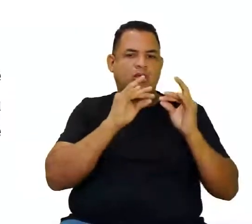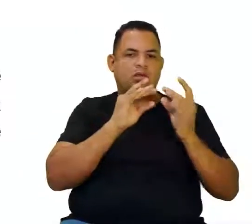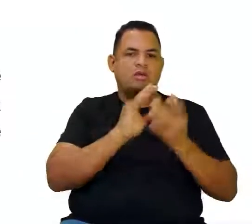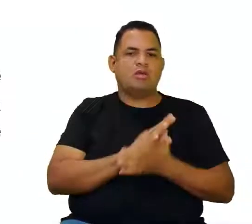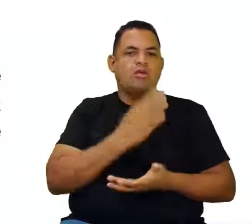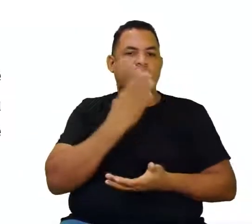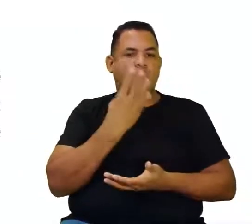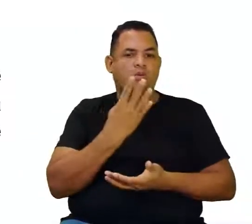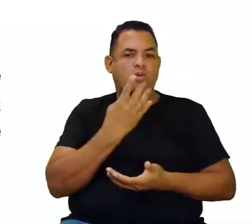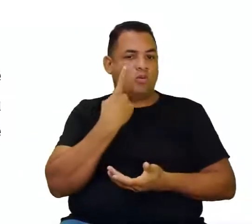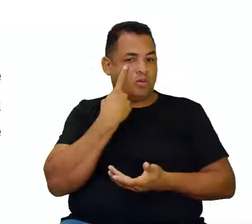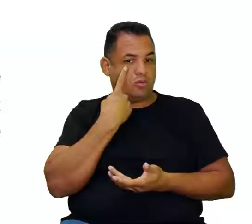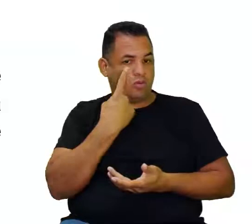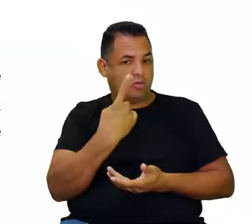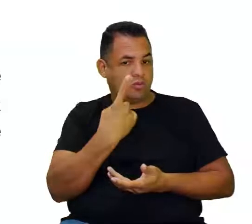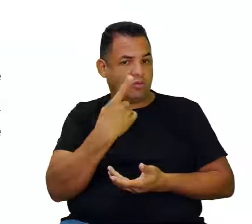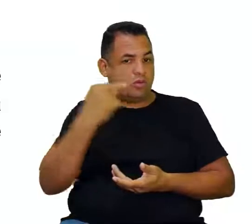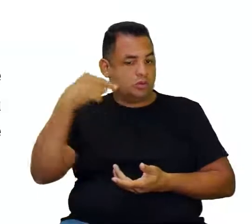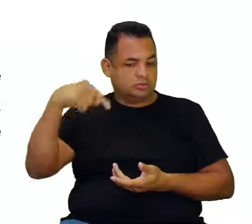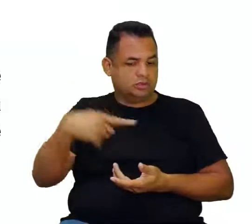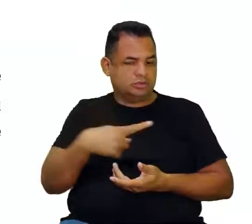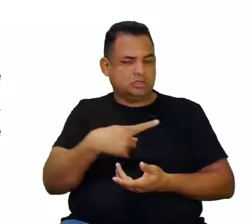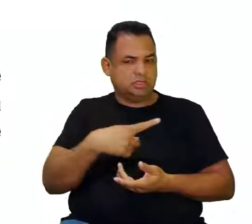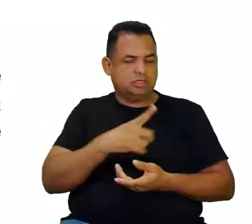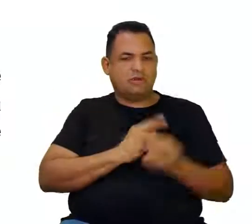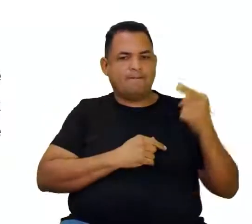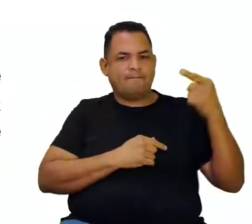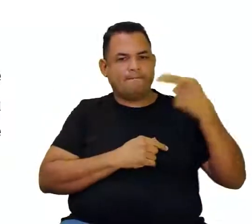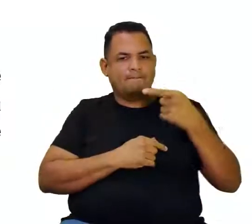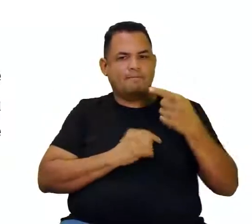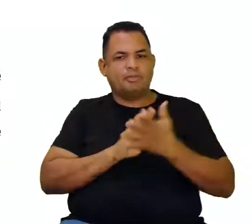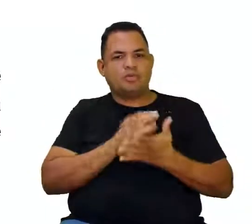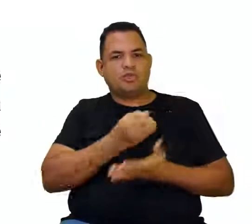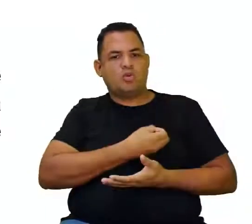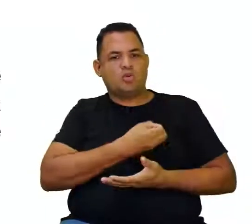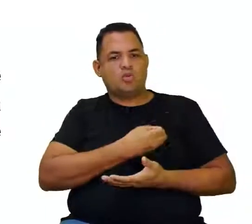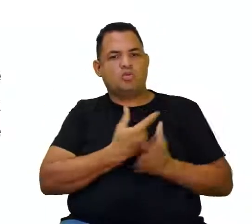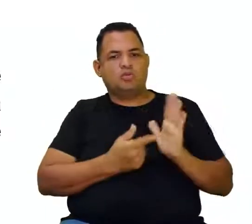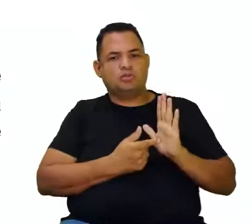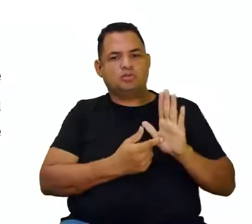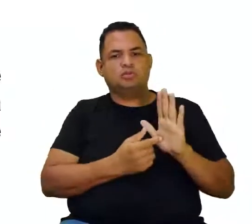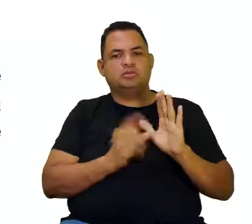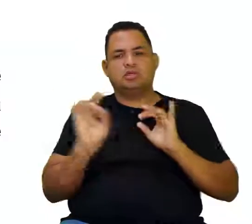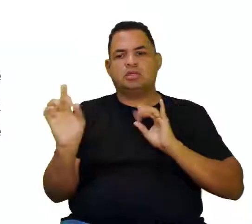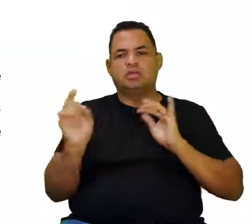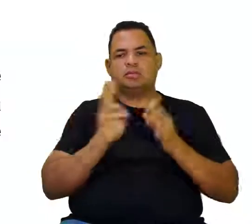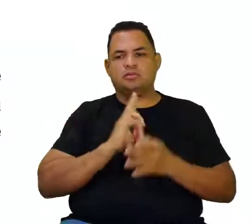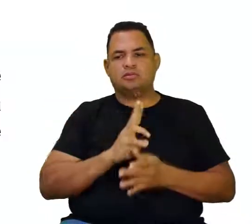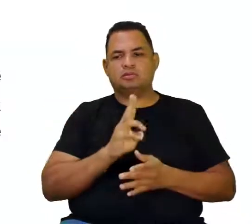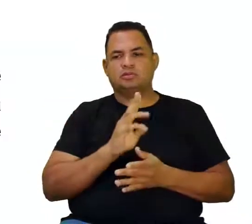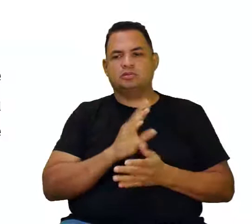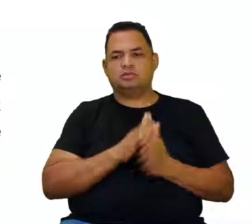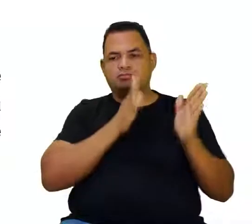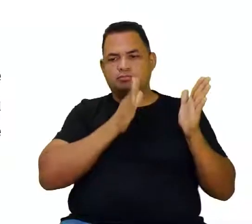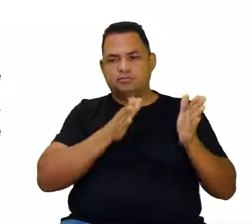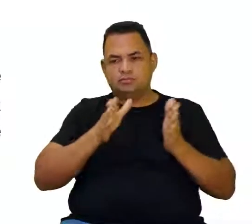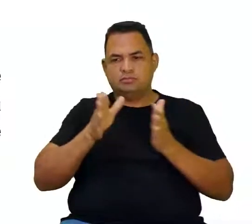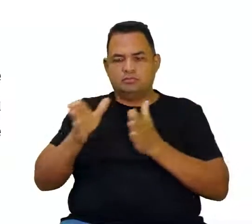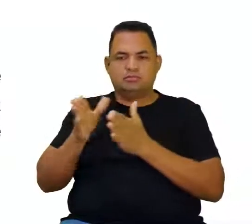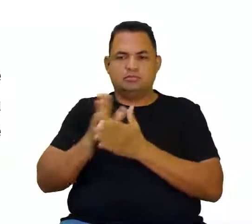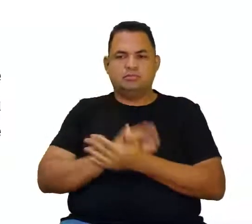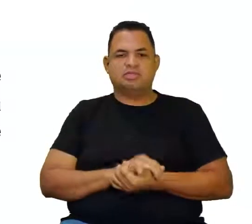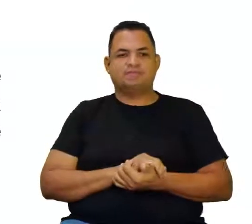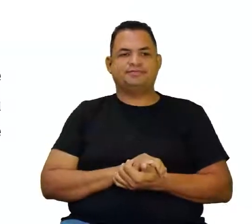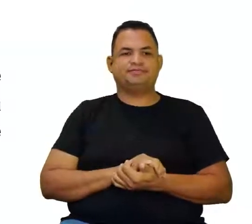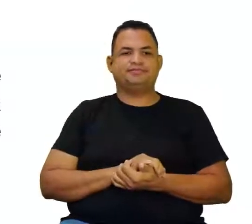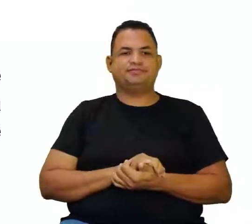Então, observem os sentidos dessas setas e os números que estão representando cada processo. Aqui foi